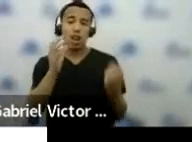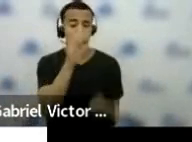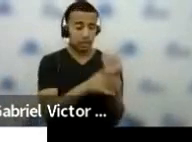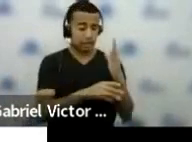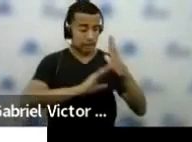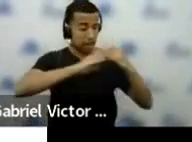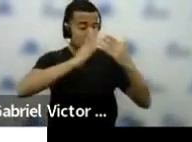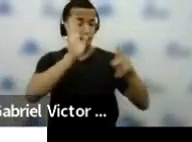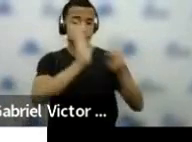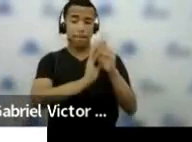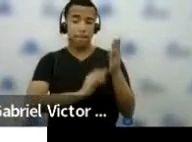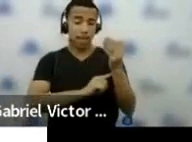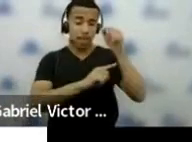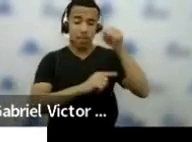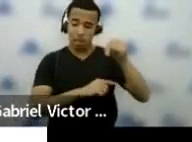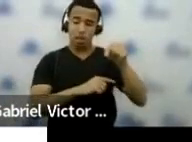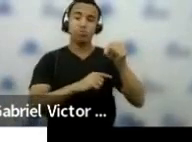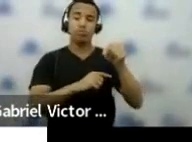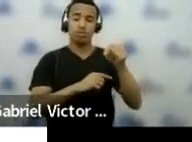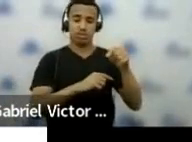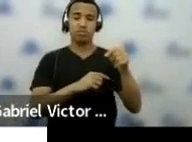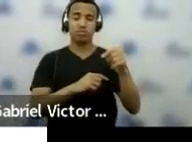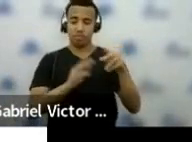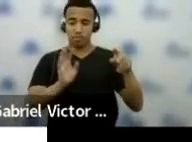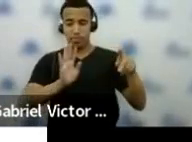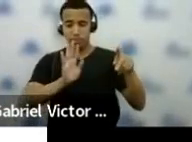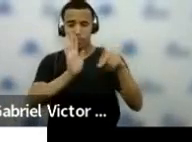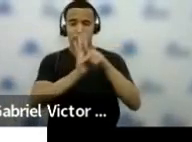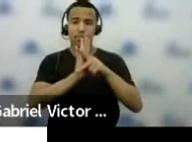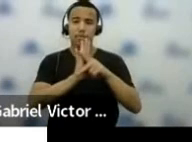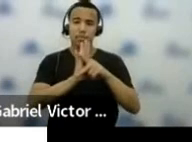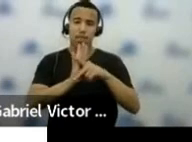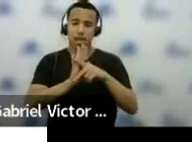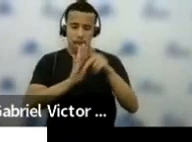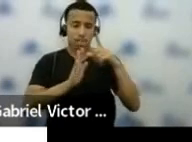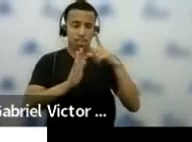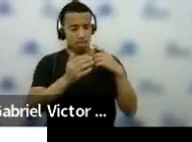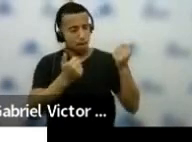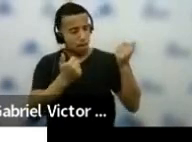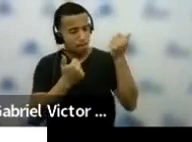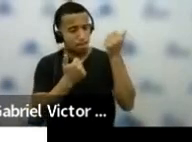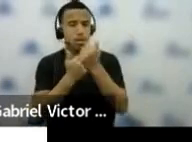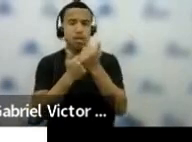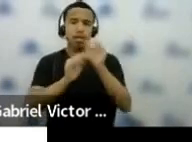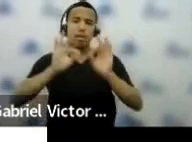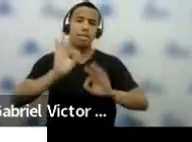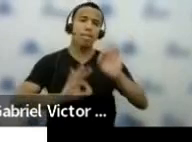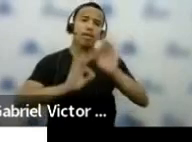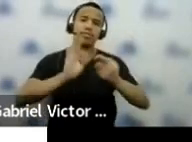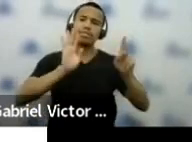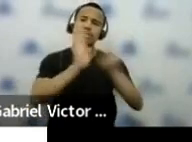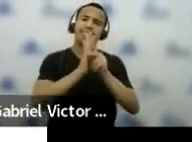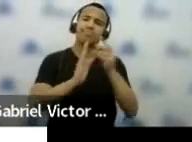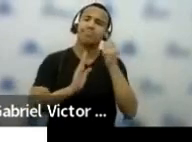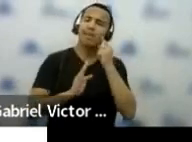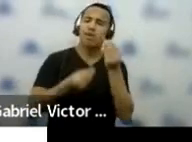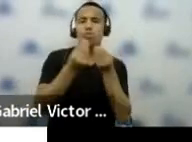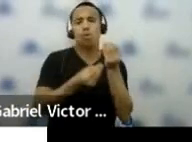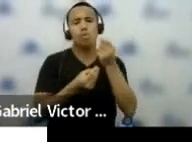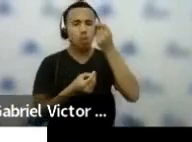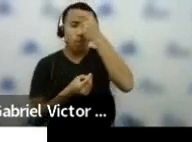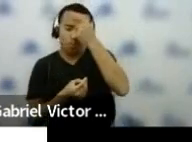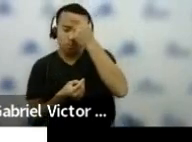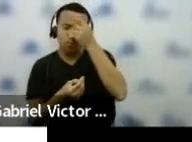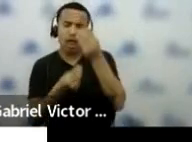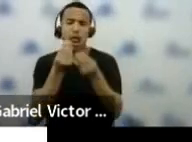da tecnologia, né, que é o Vale da Morte, apoiando ali projetos que vão da prova de conceito até